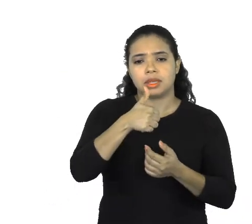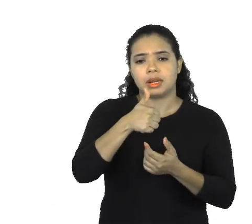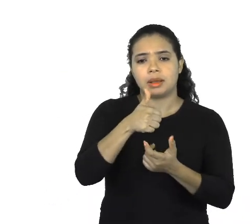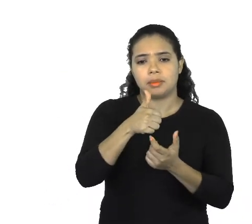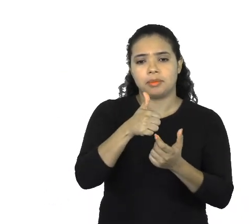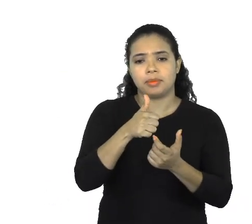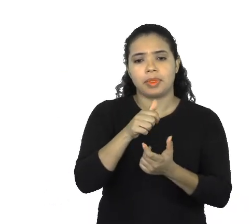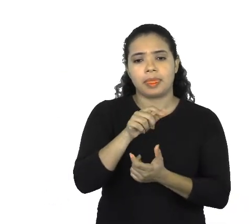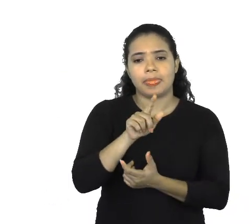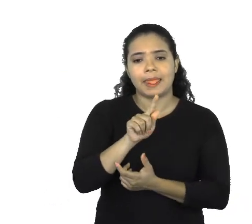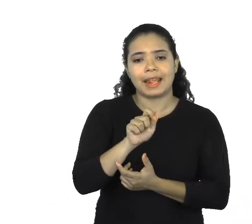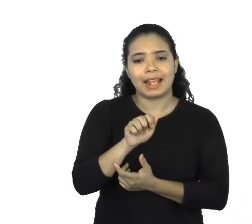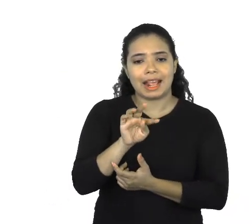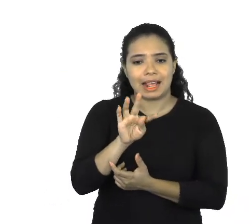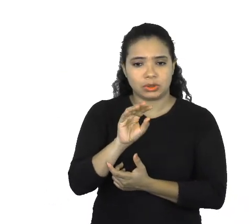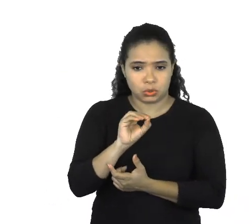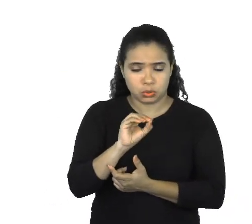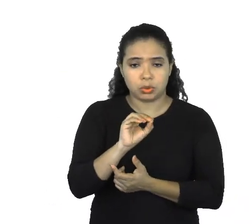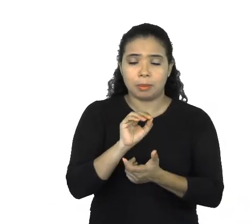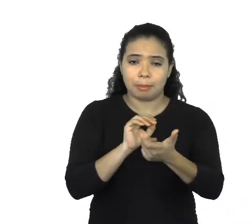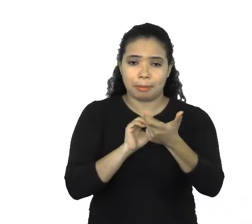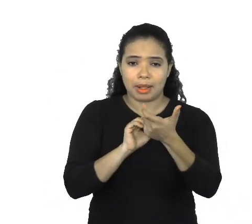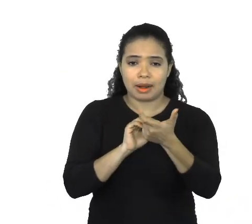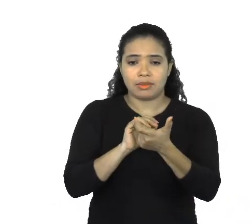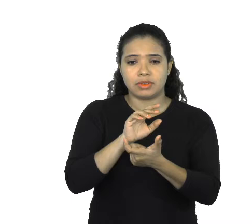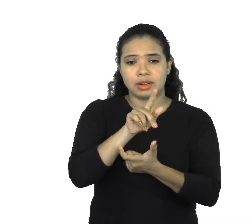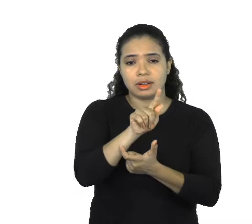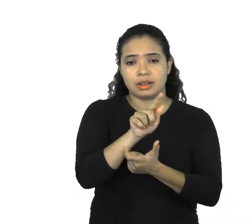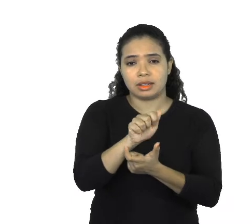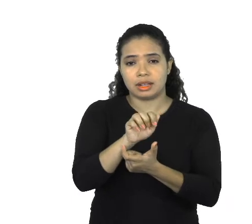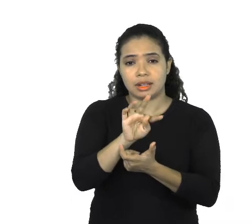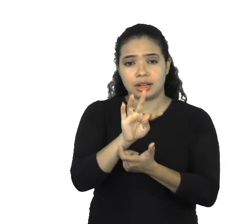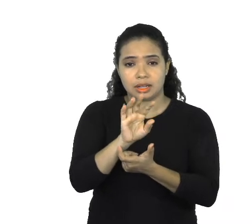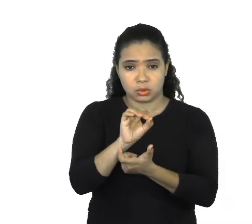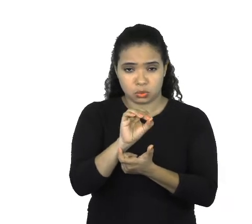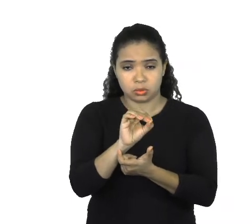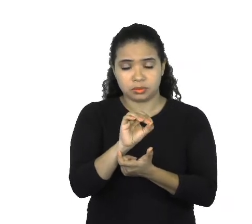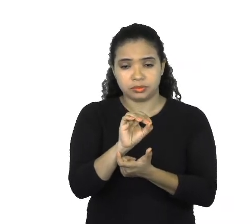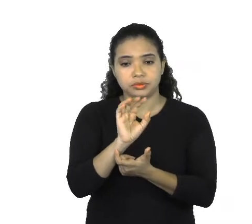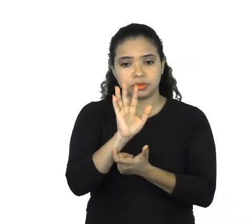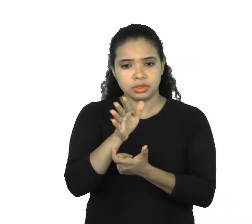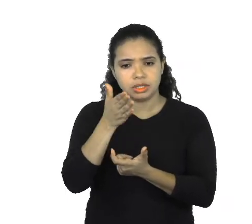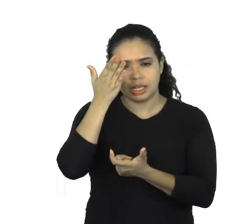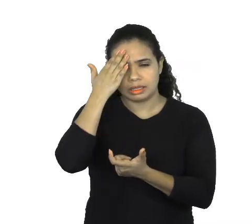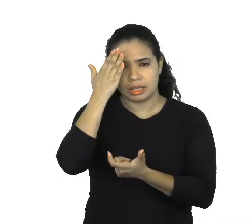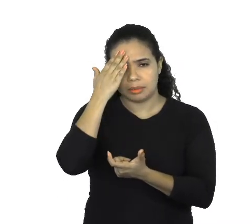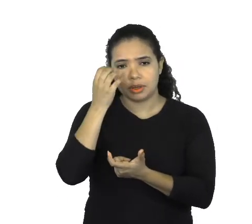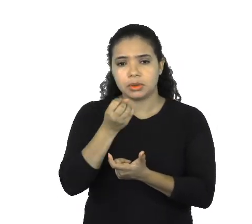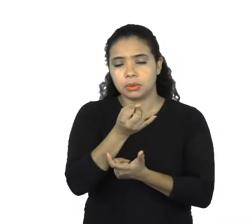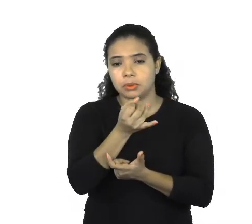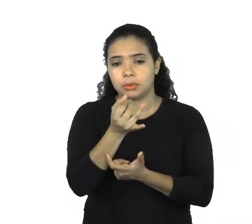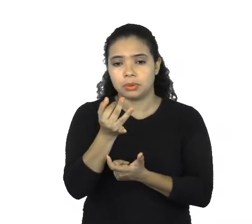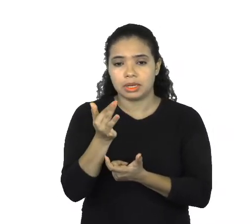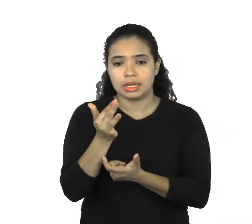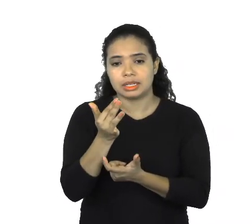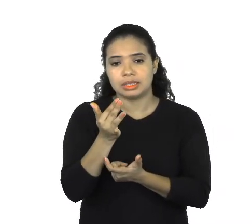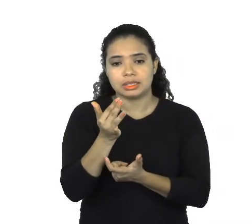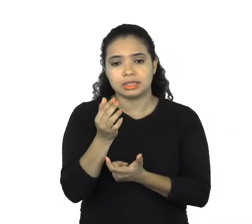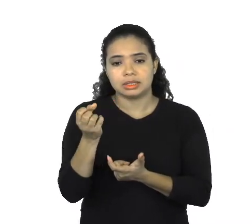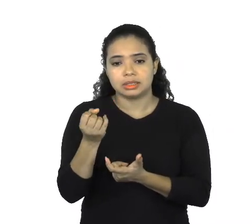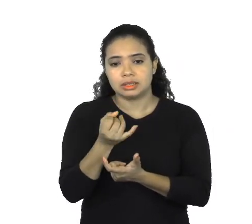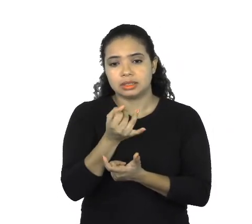Gato. Repete comigo, gato. Quando eu falo, eu já vou saber quantas sílabas,